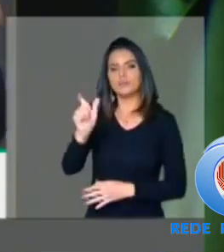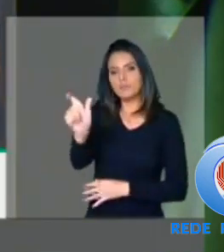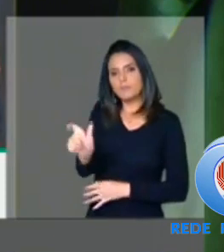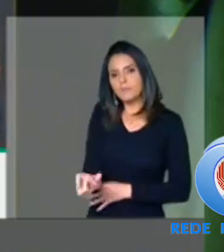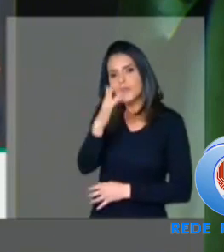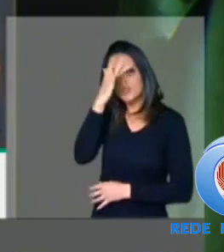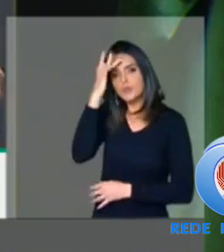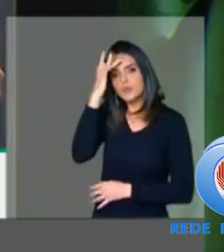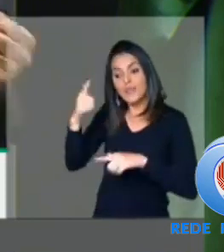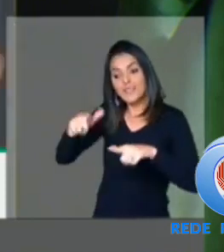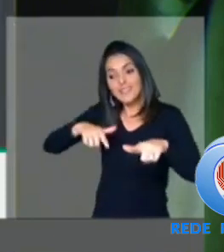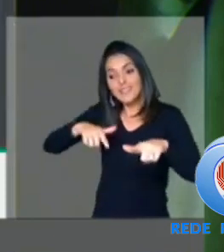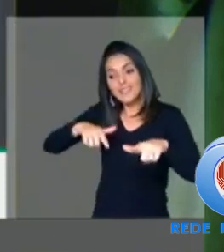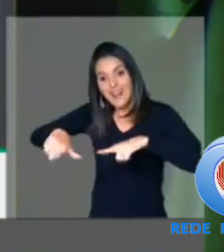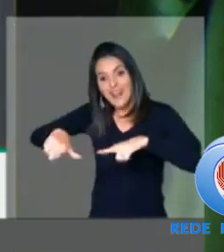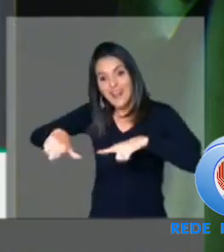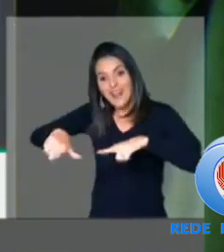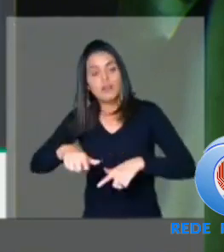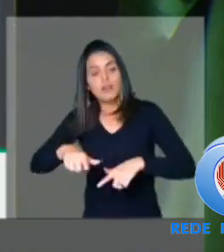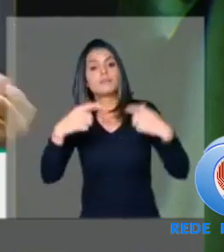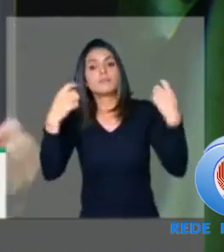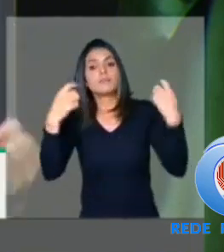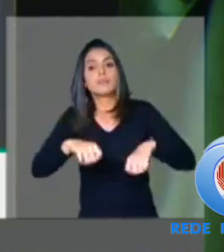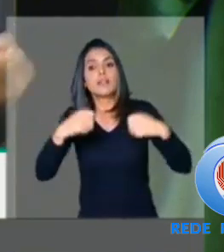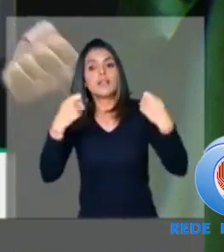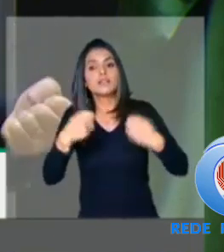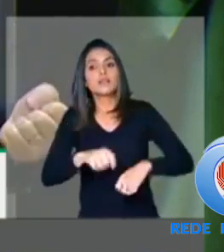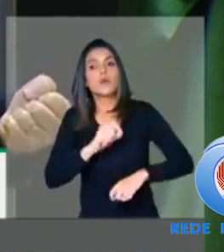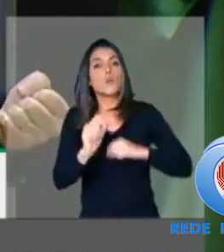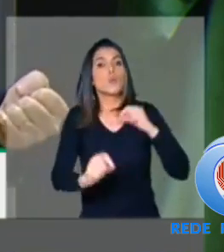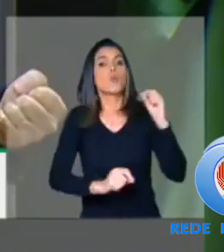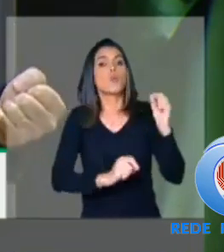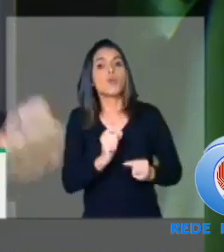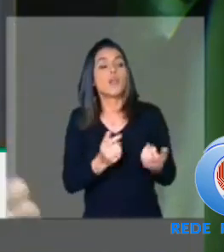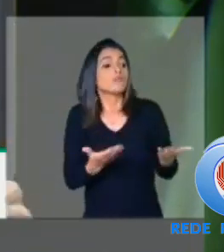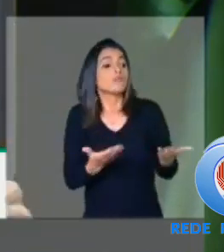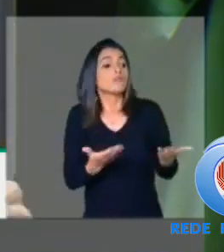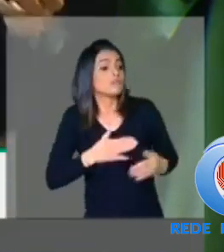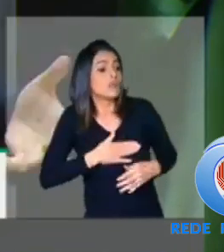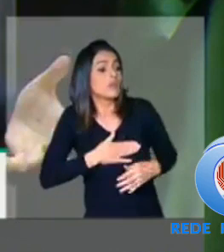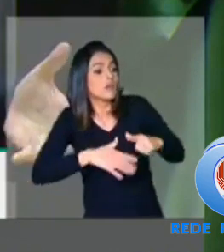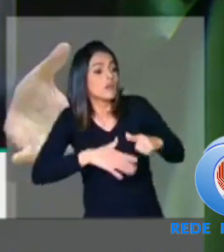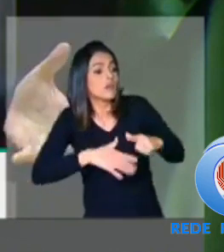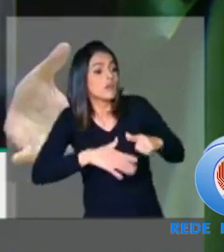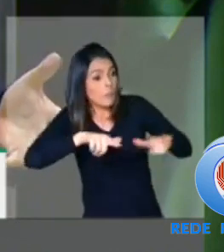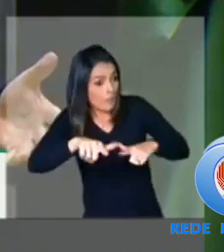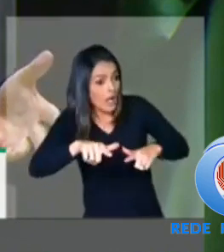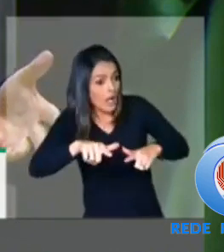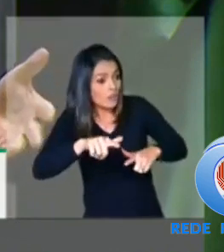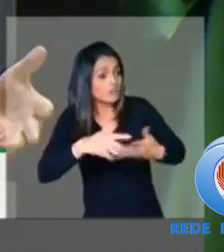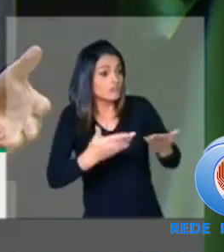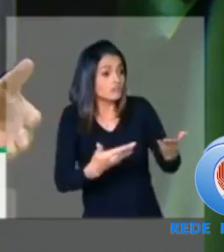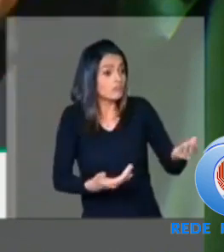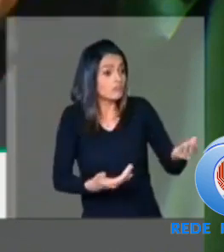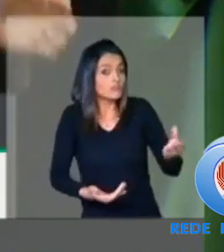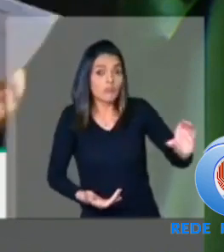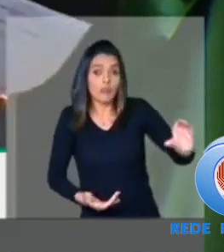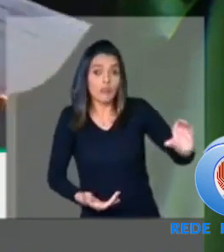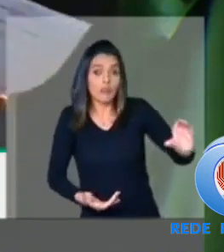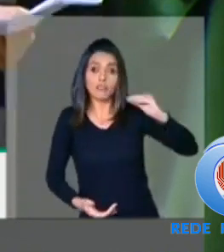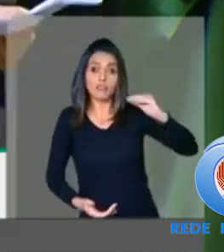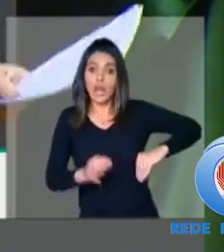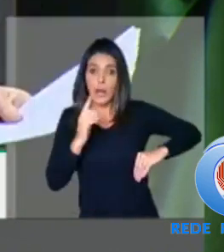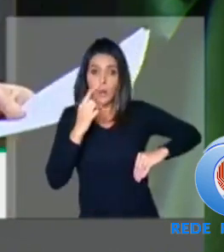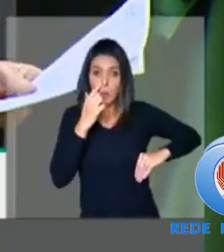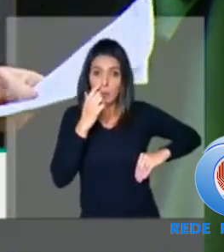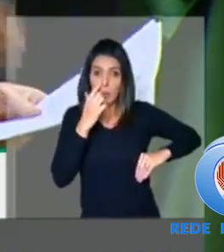precisa cobrar o seu salário, o seu crédito do trabalho que ele prestou, se uma